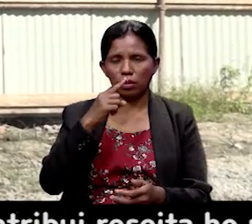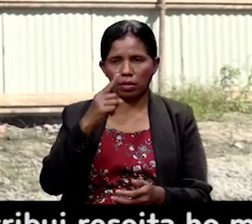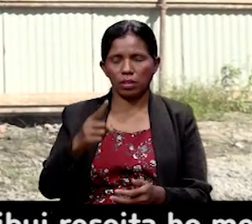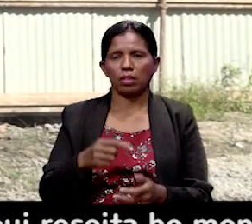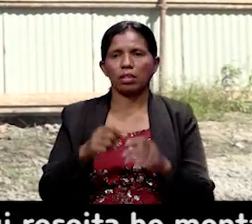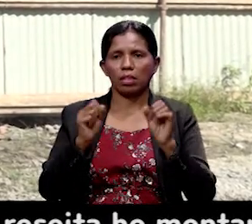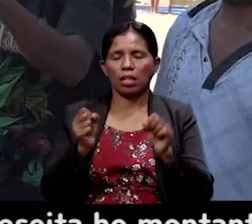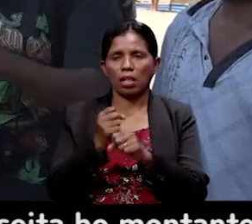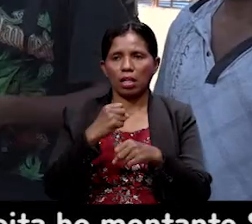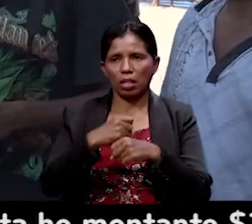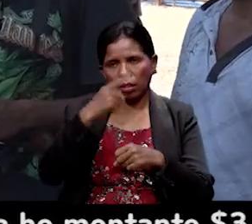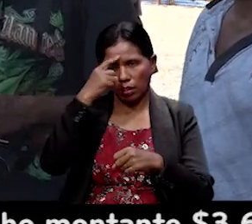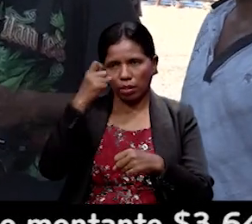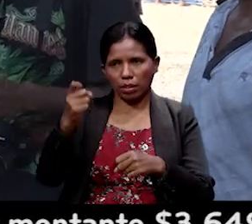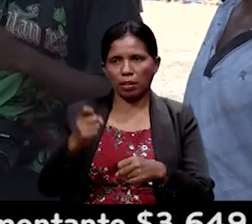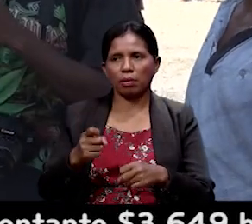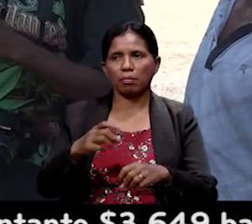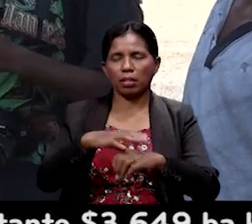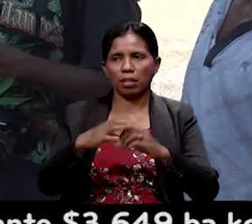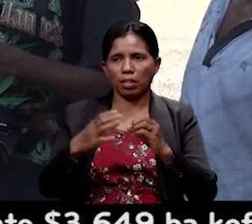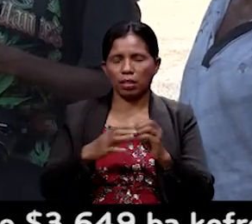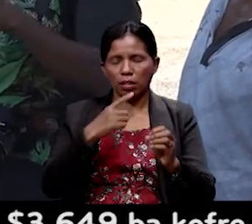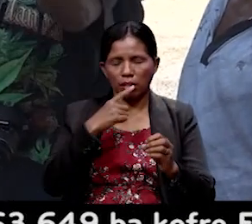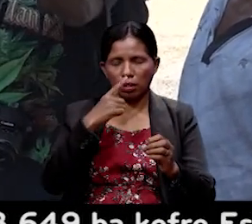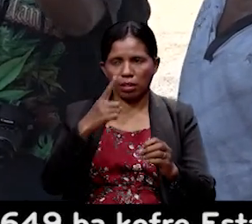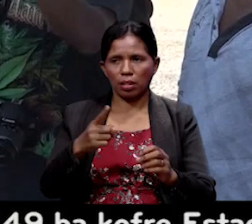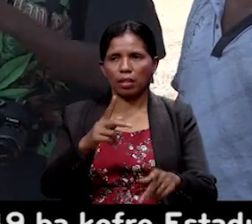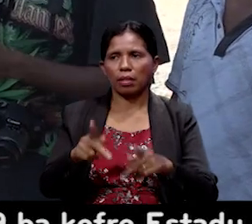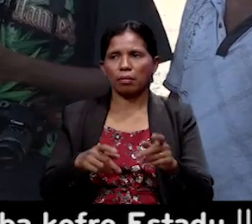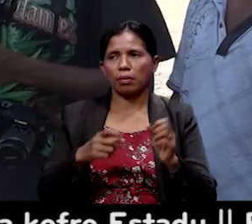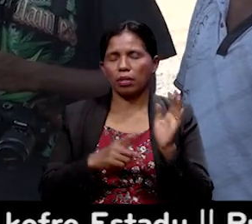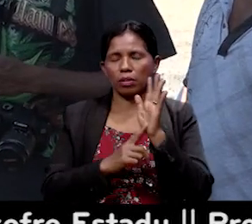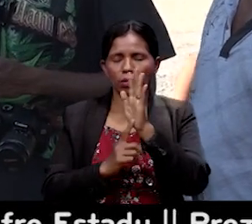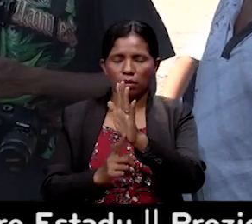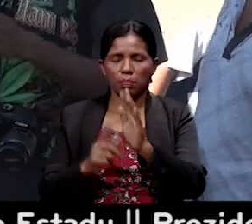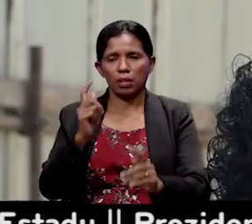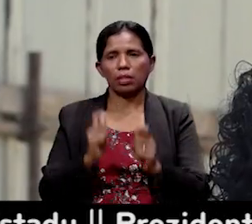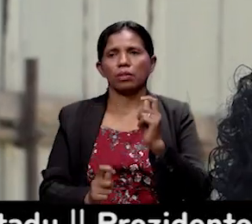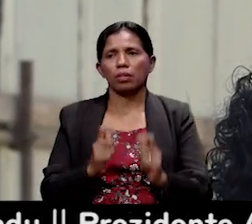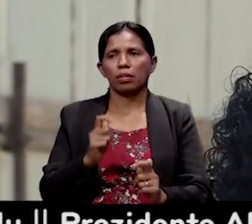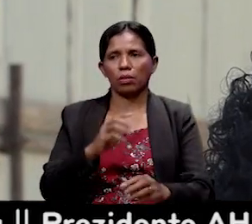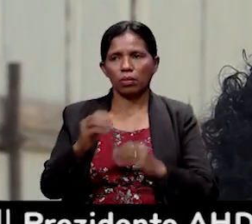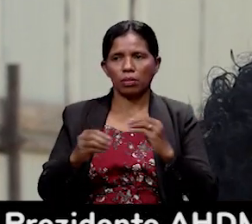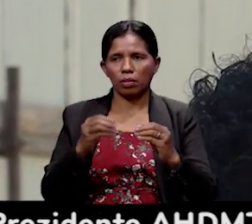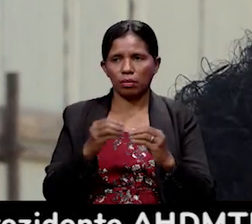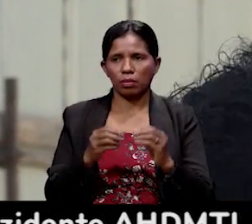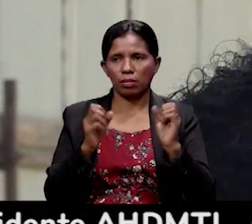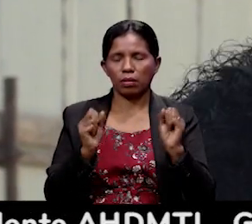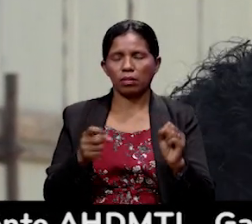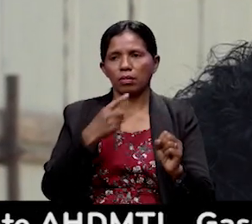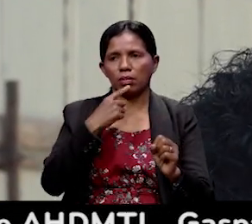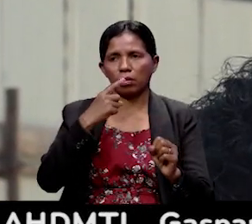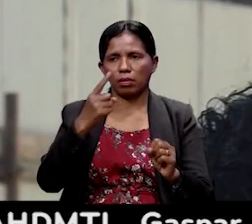ne realiza tamba Rei de Barai, recomendada nain Barai, halo requerimento ba tribunal, quando a providência cautelar